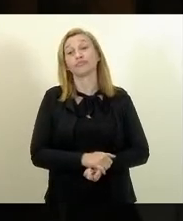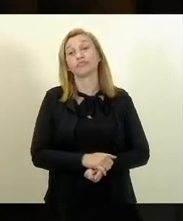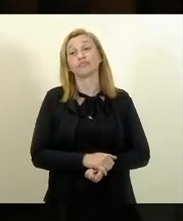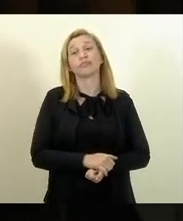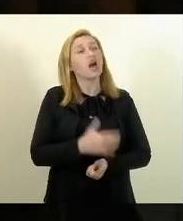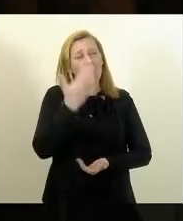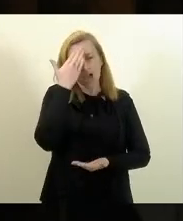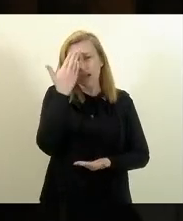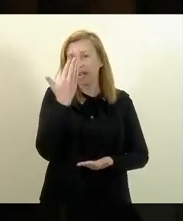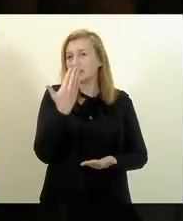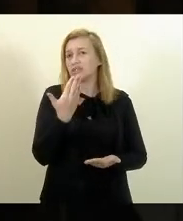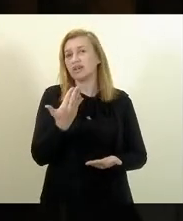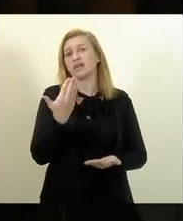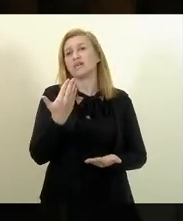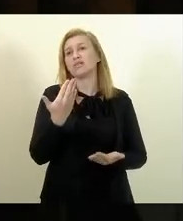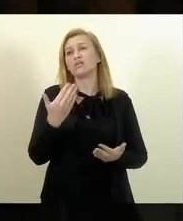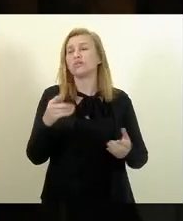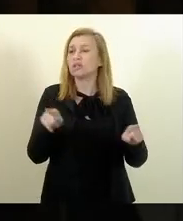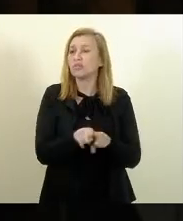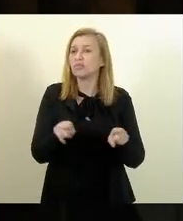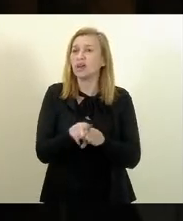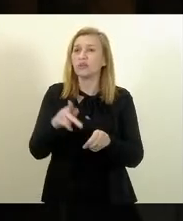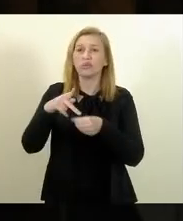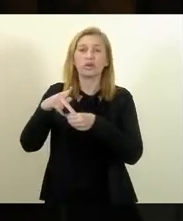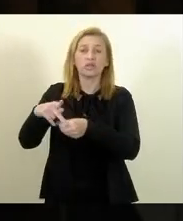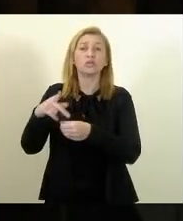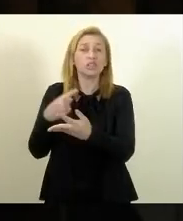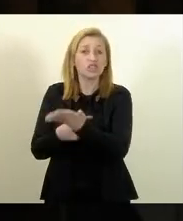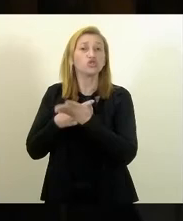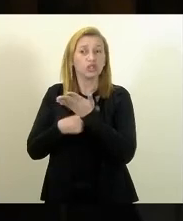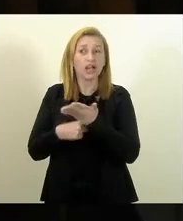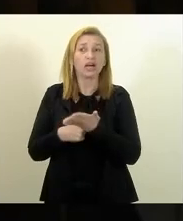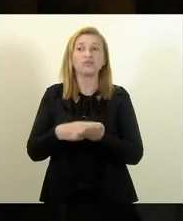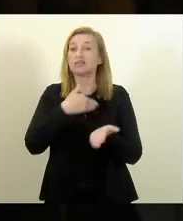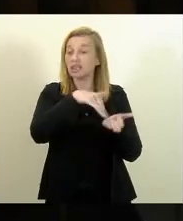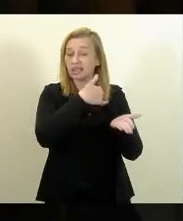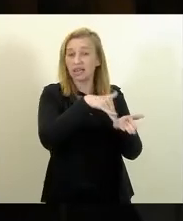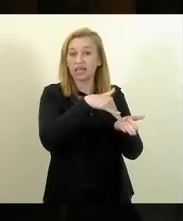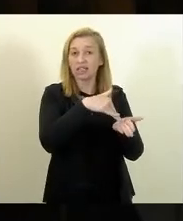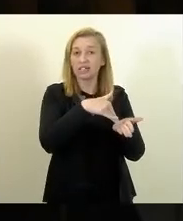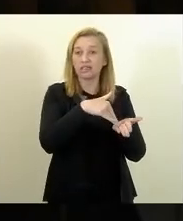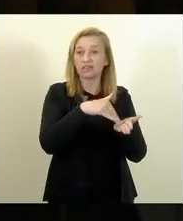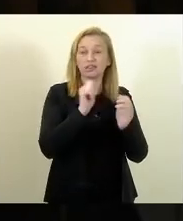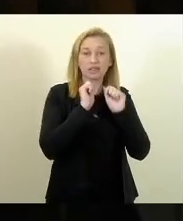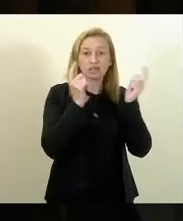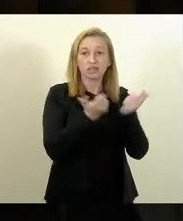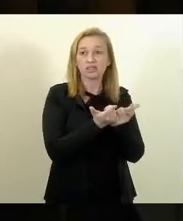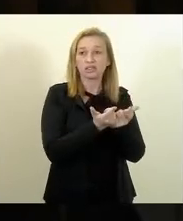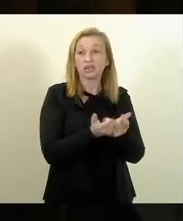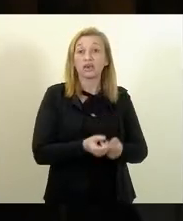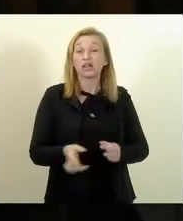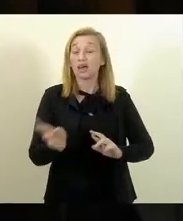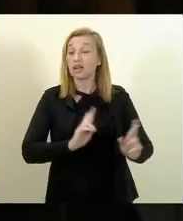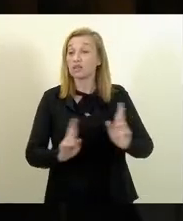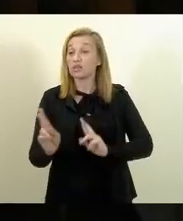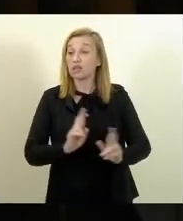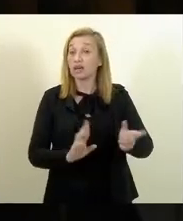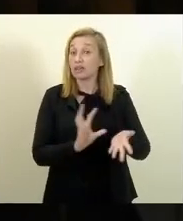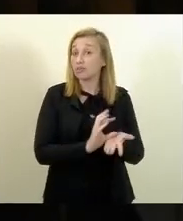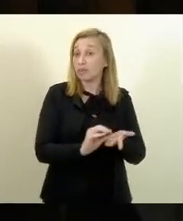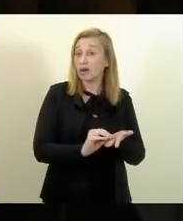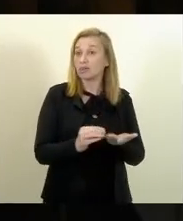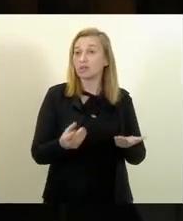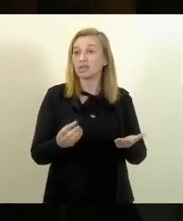eu agradeço muito também ao procurador, porque tem ajudado a Assembleia Legislativa em pautas relacionadas, deputado Tia Ju,